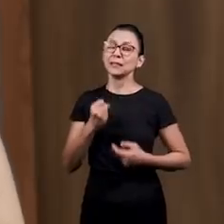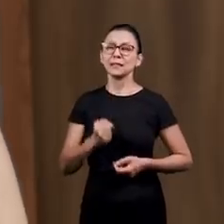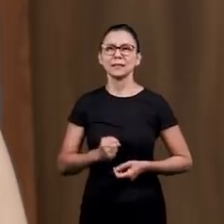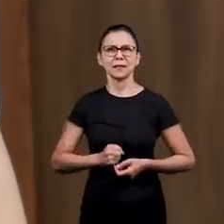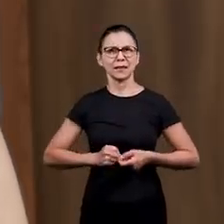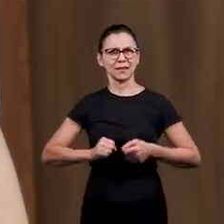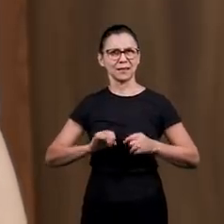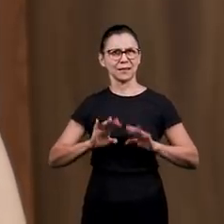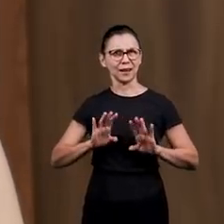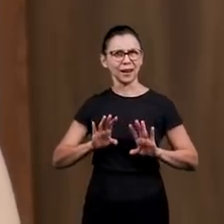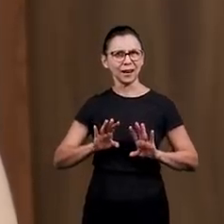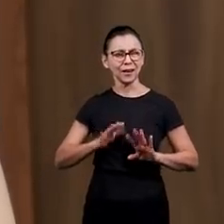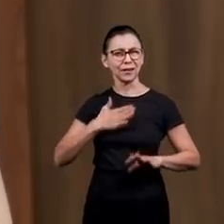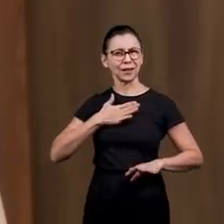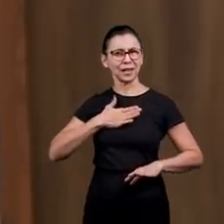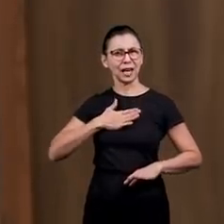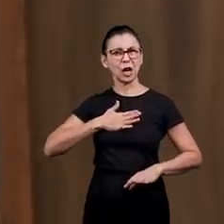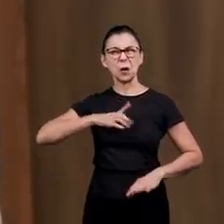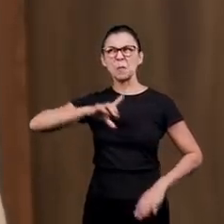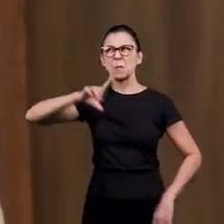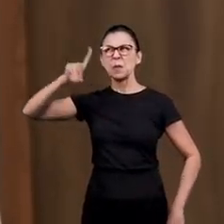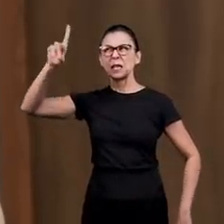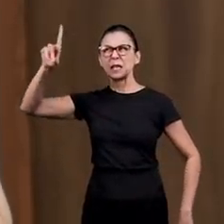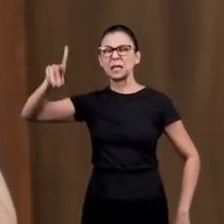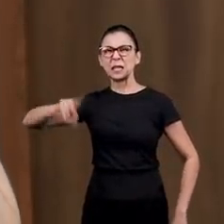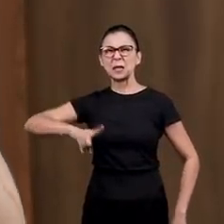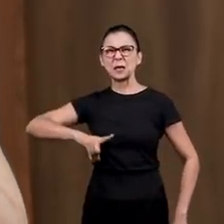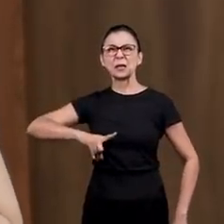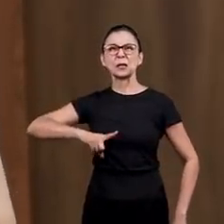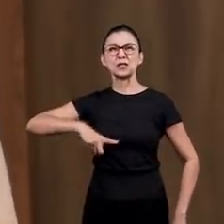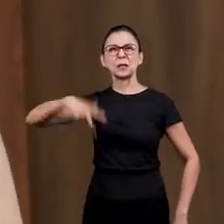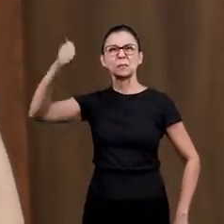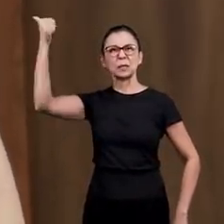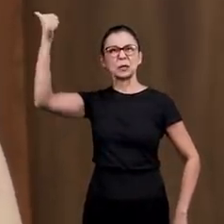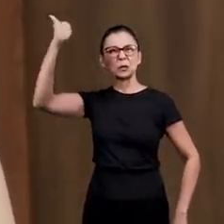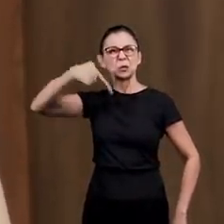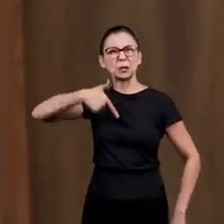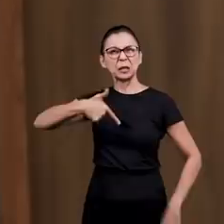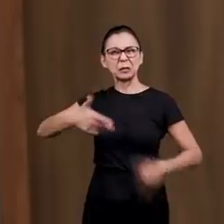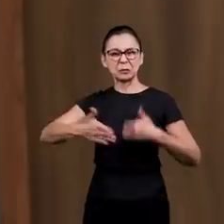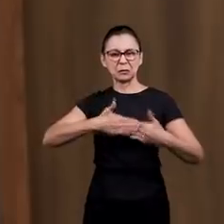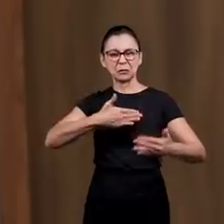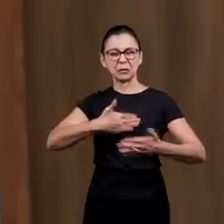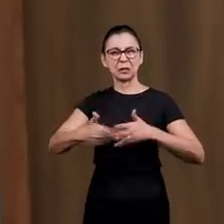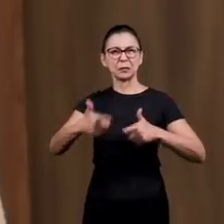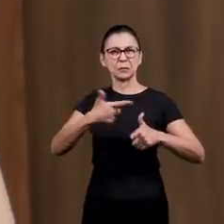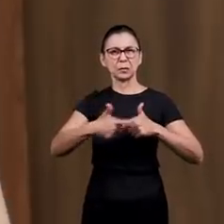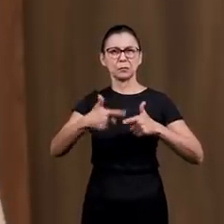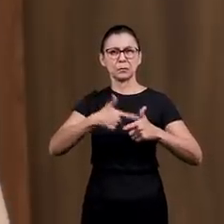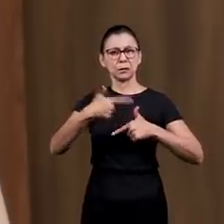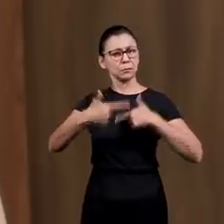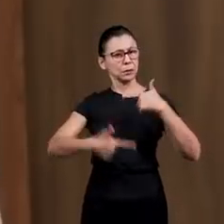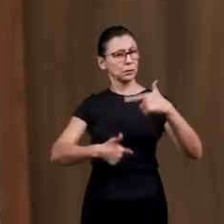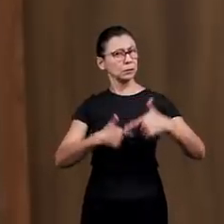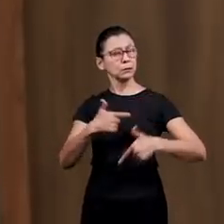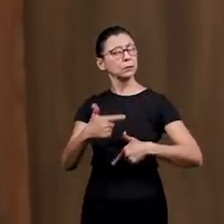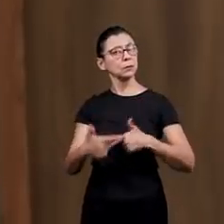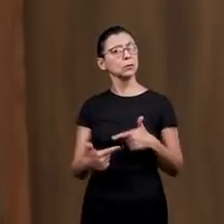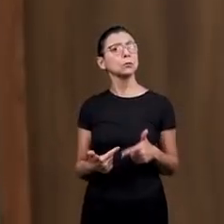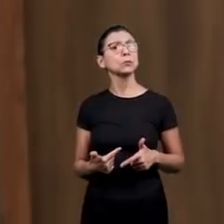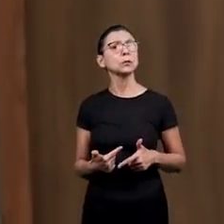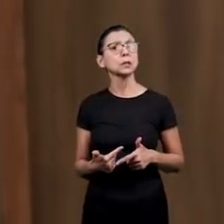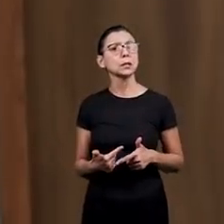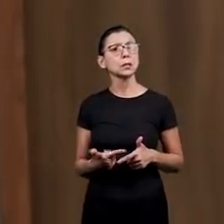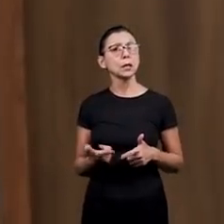são maiores do que Deus. Deus é maior do que qualquer problema, do que qualquer luta. E nós